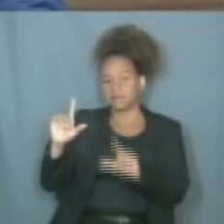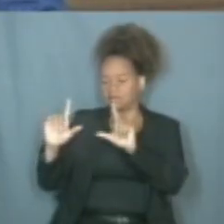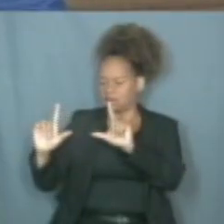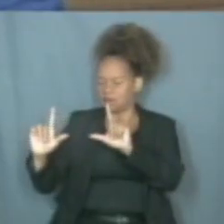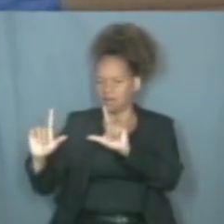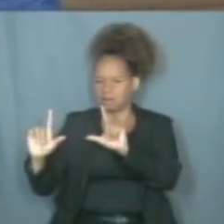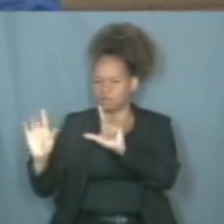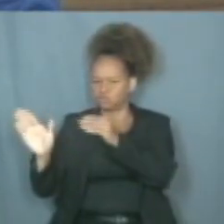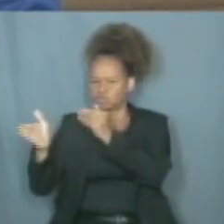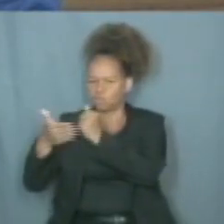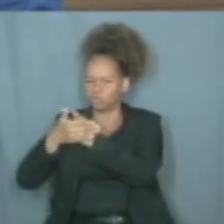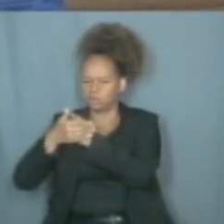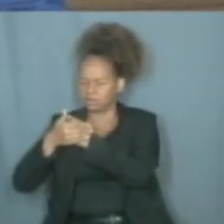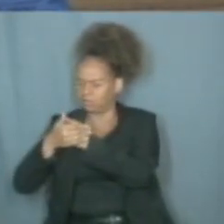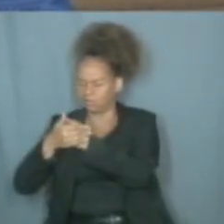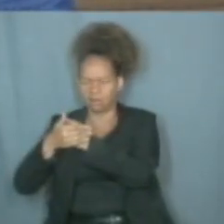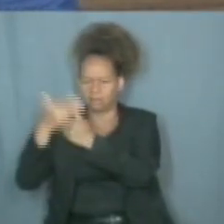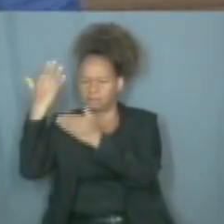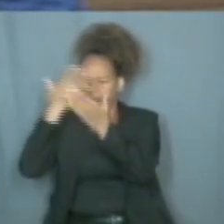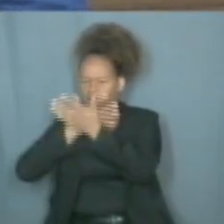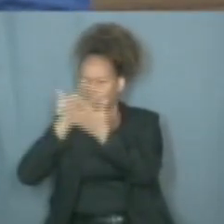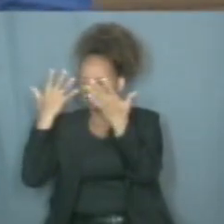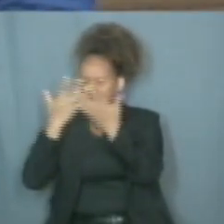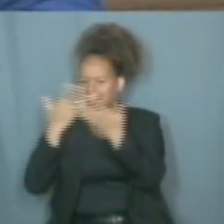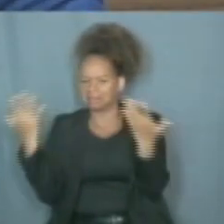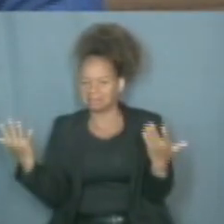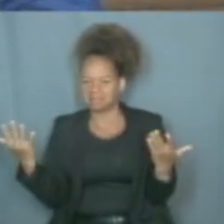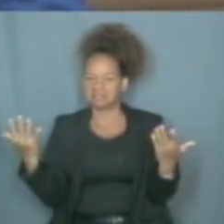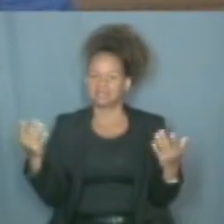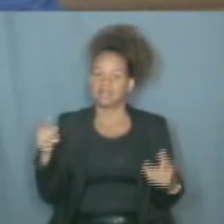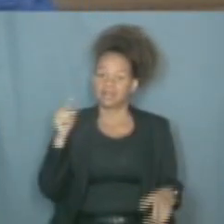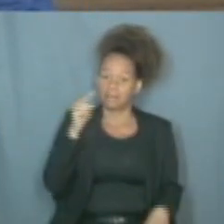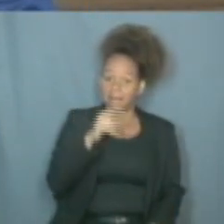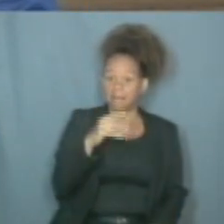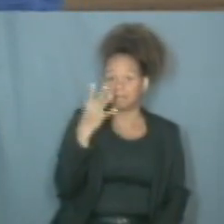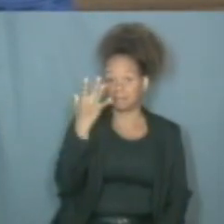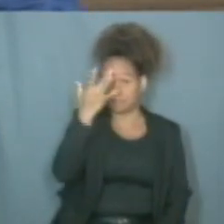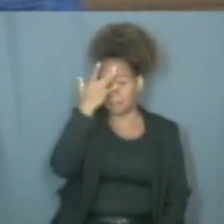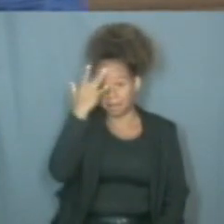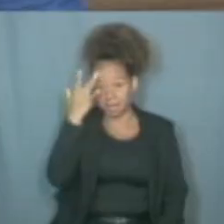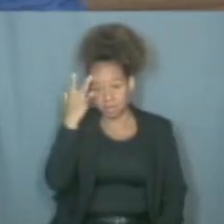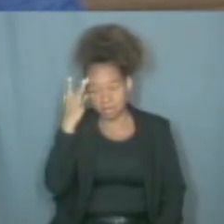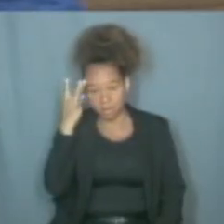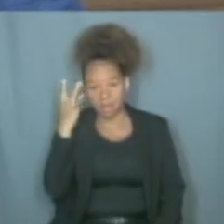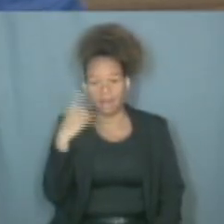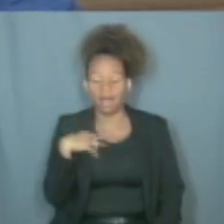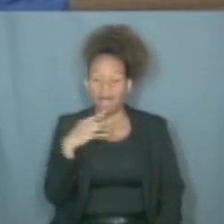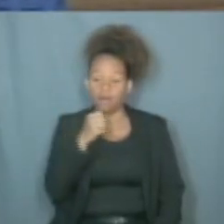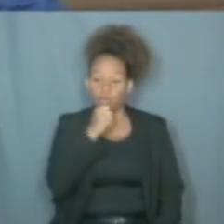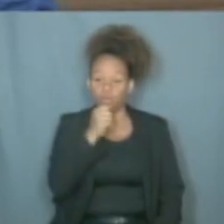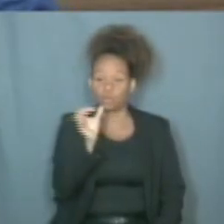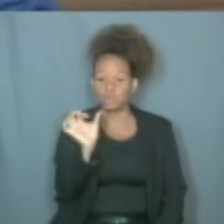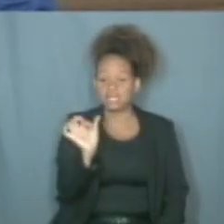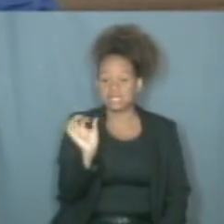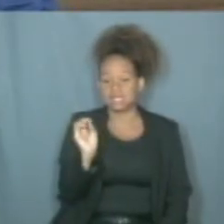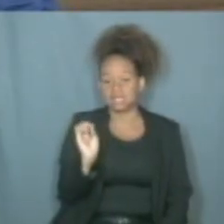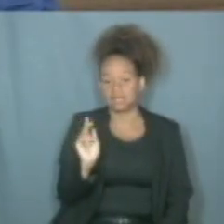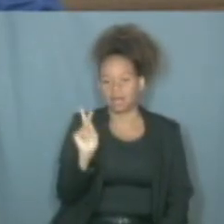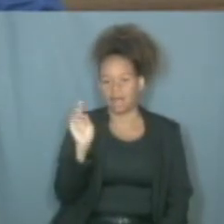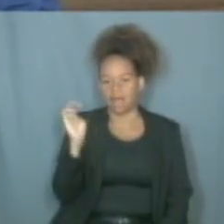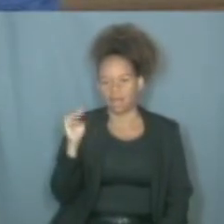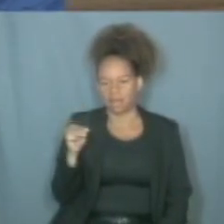forma escondida. Não dava para ver direito. Então muita gente ainda achava que era 60 km por hora